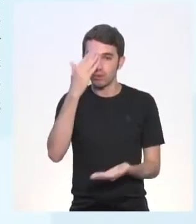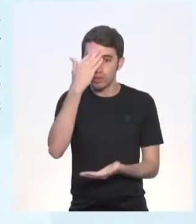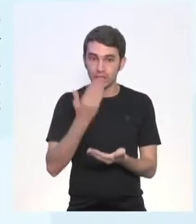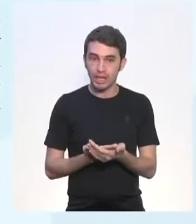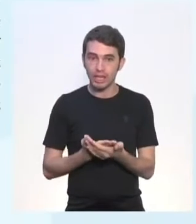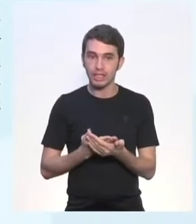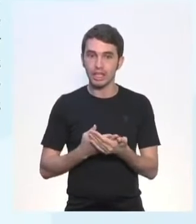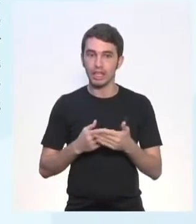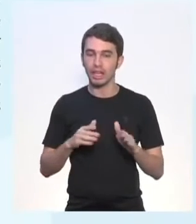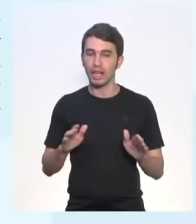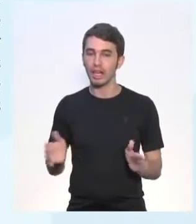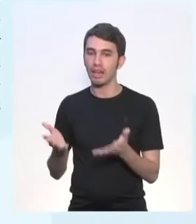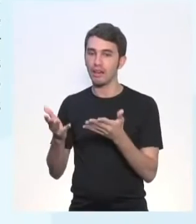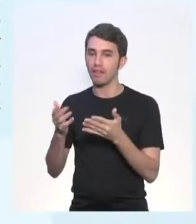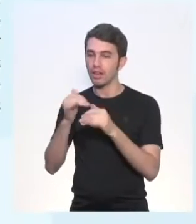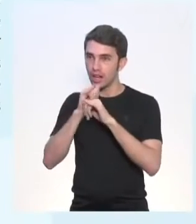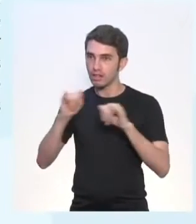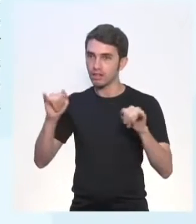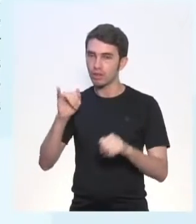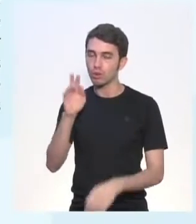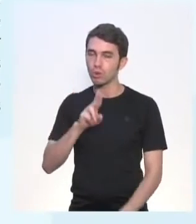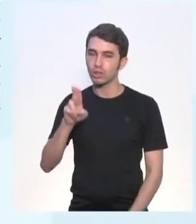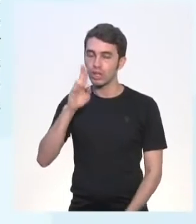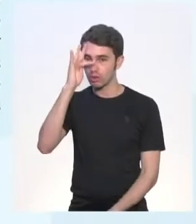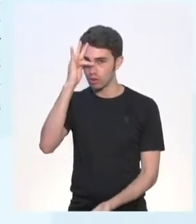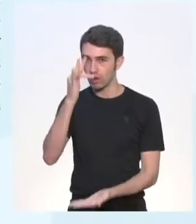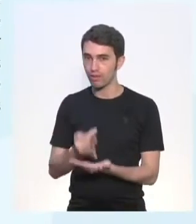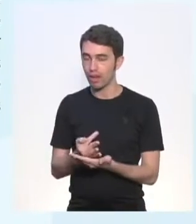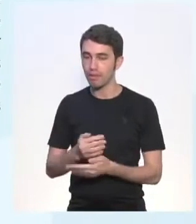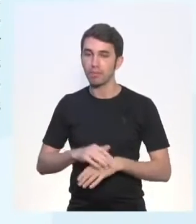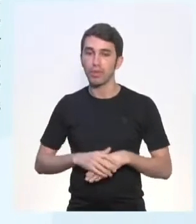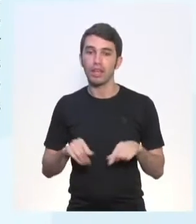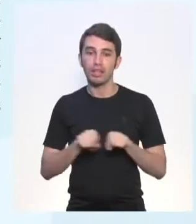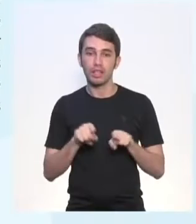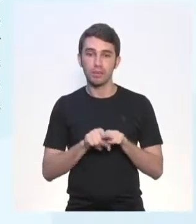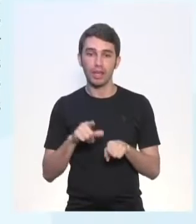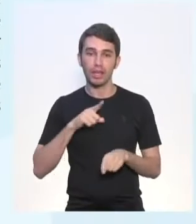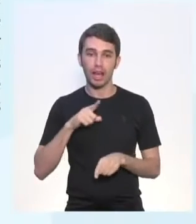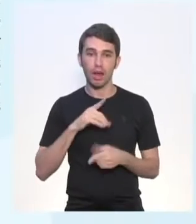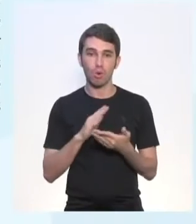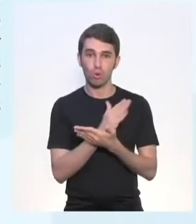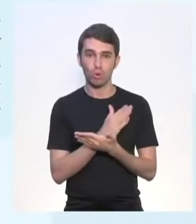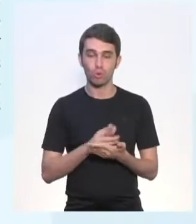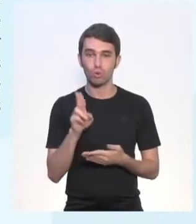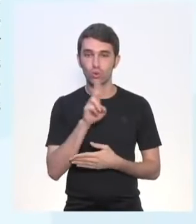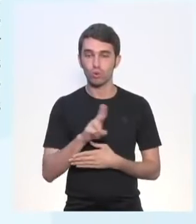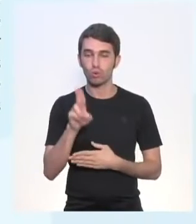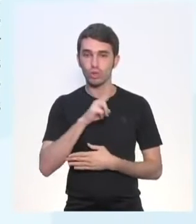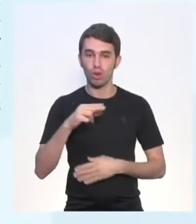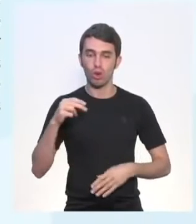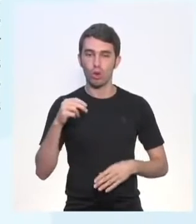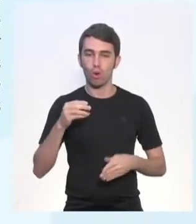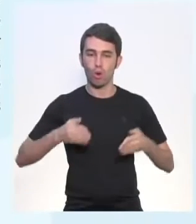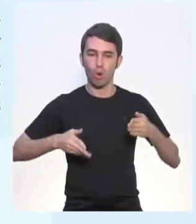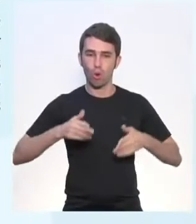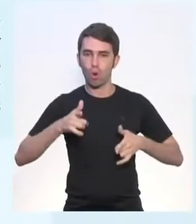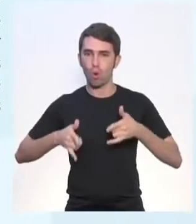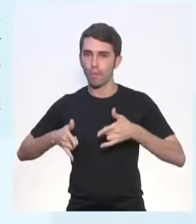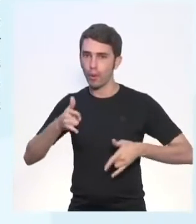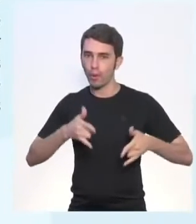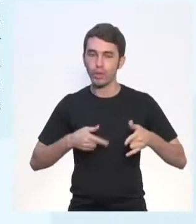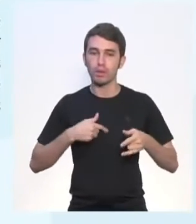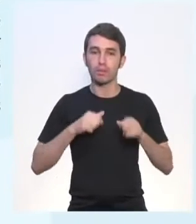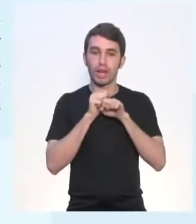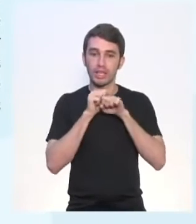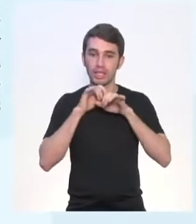acordo com a sua fé. Existem também outras maneiras mais sofisticadas em que há o uso de robôs e mecanismos da internet próprios para